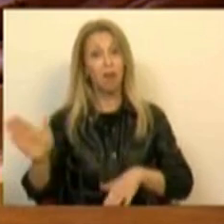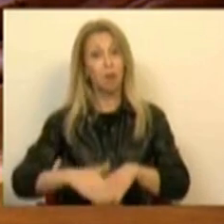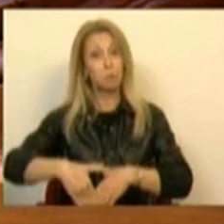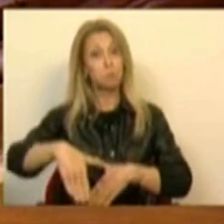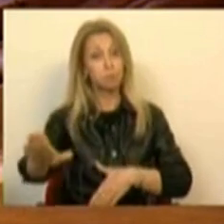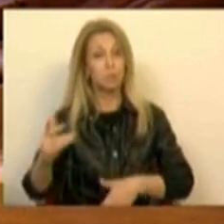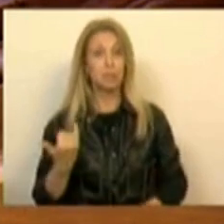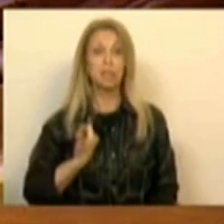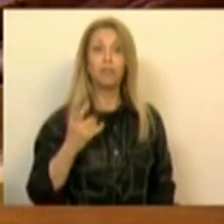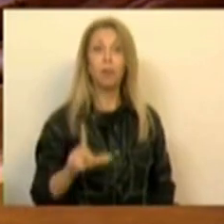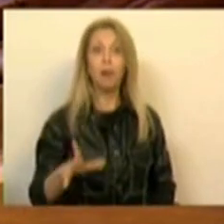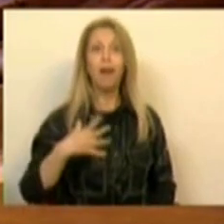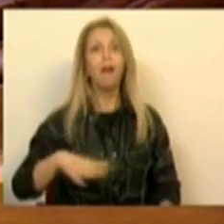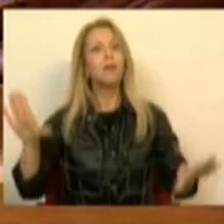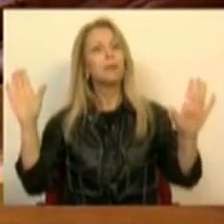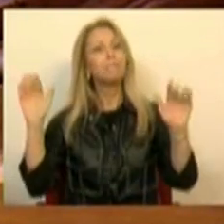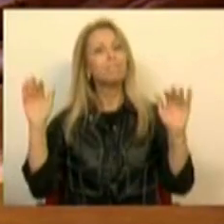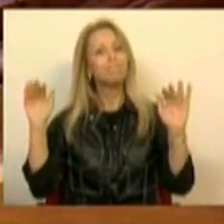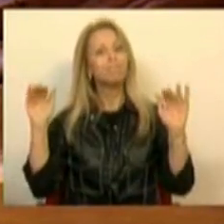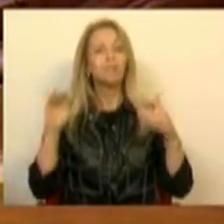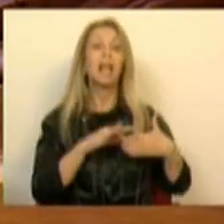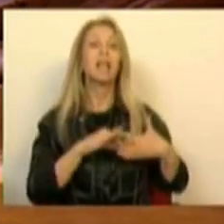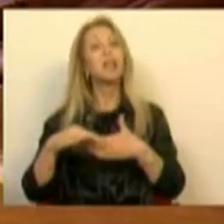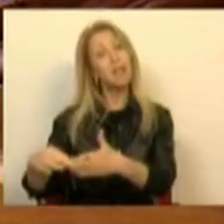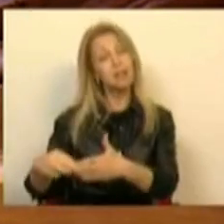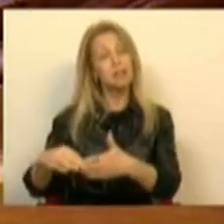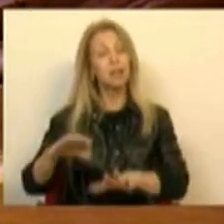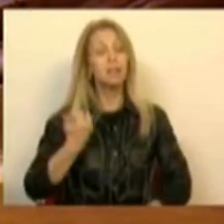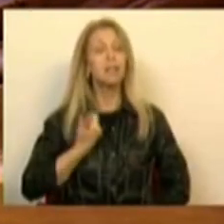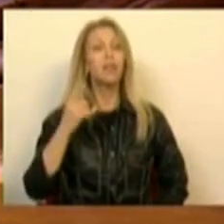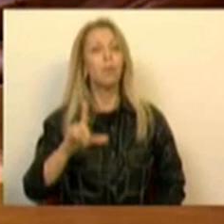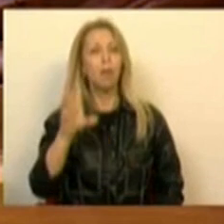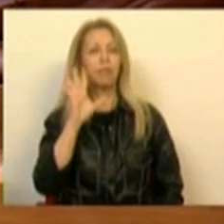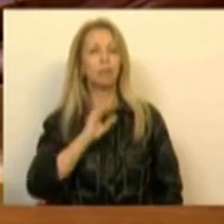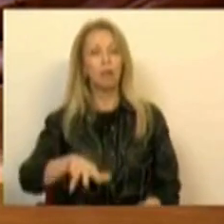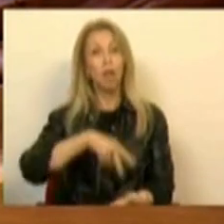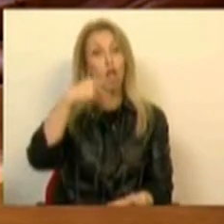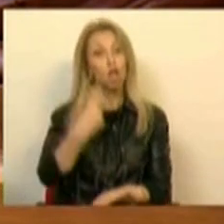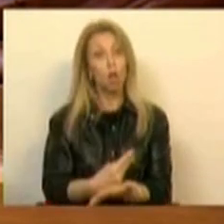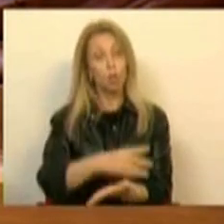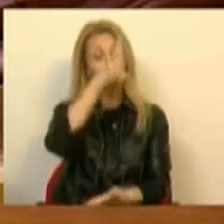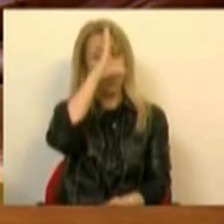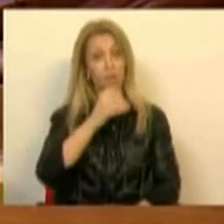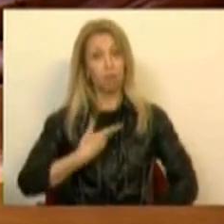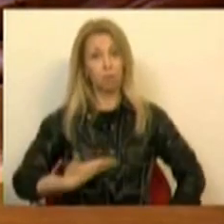que pretende se despedir da liderança da Iniciativa Liberal, procurando derrubar o Governo legítimo de